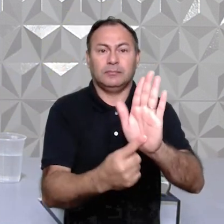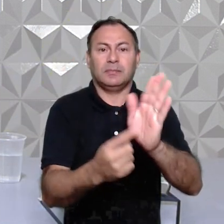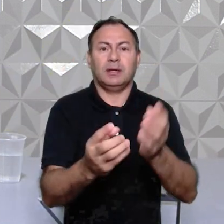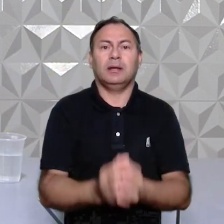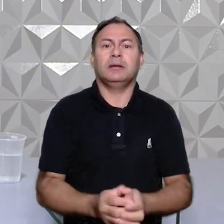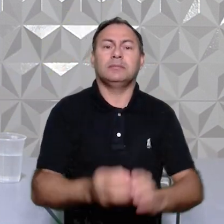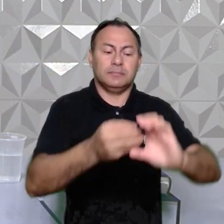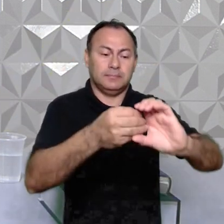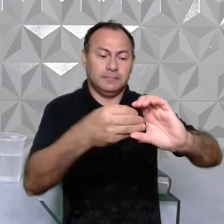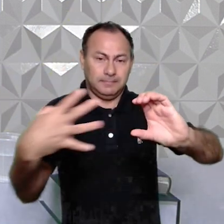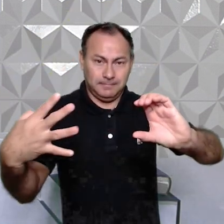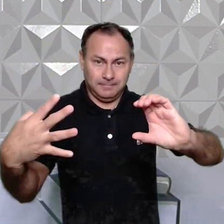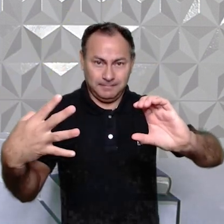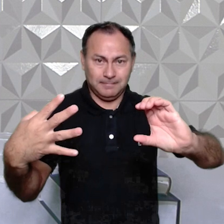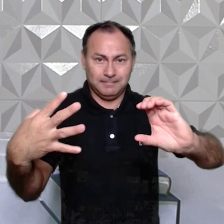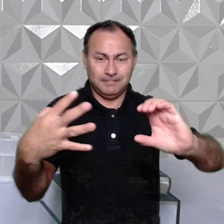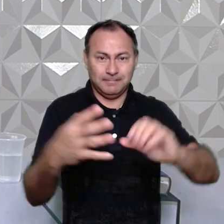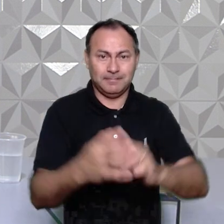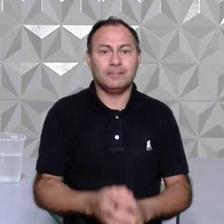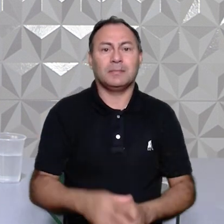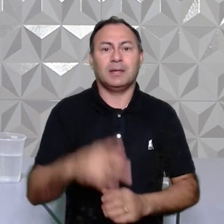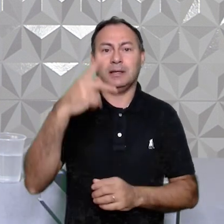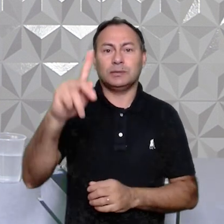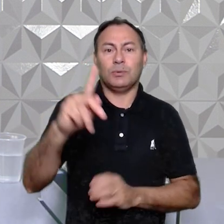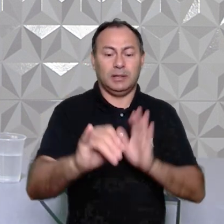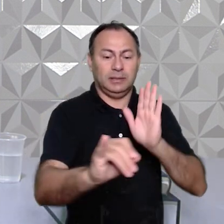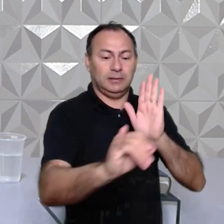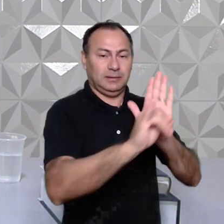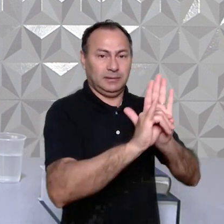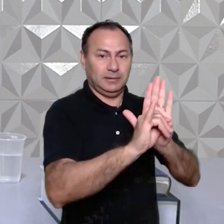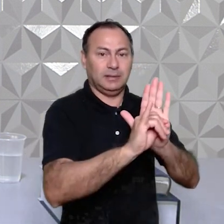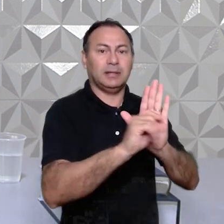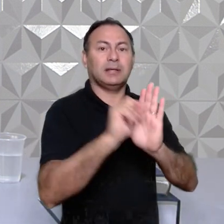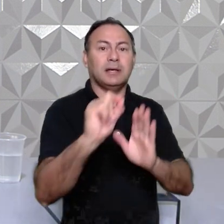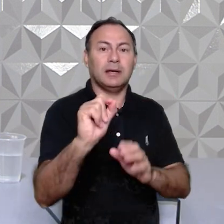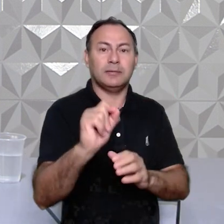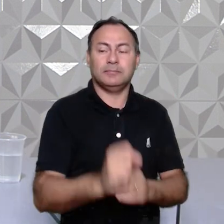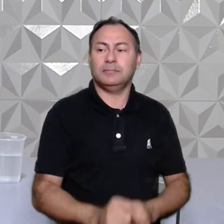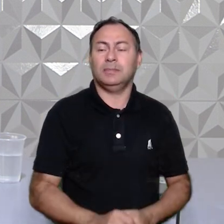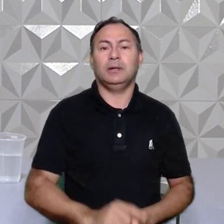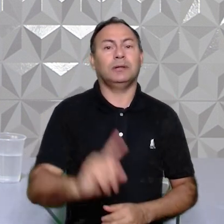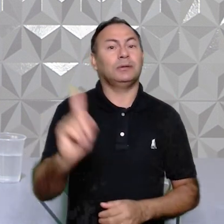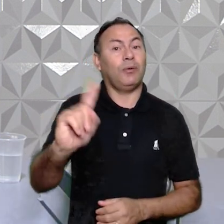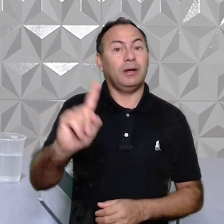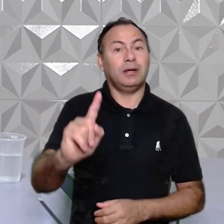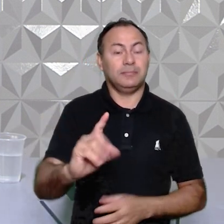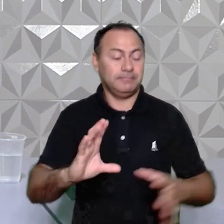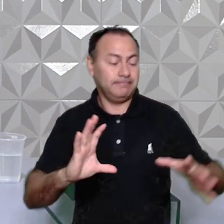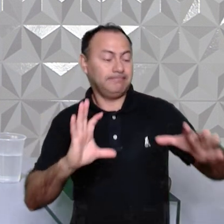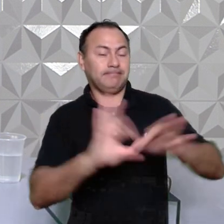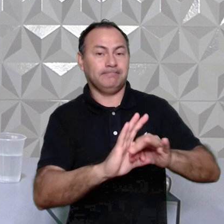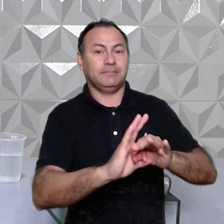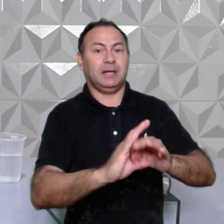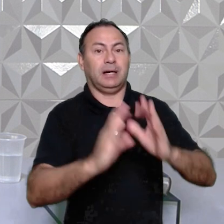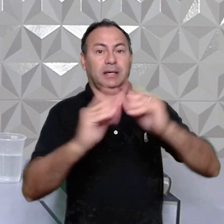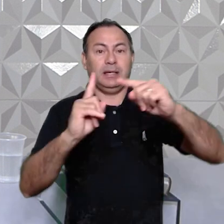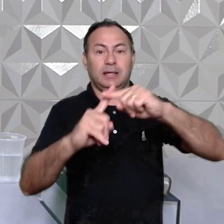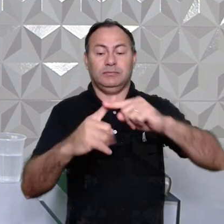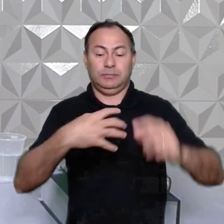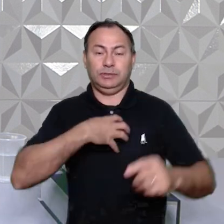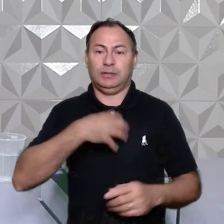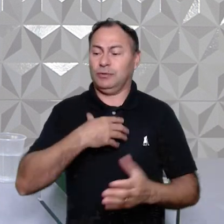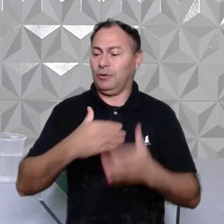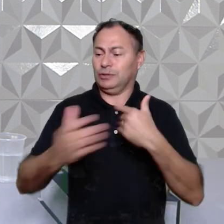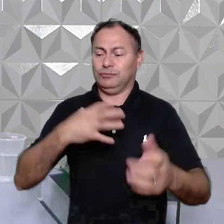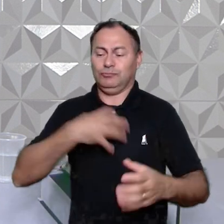essas características em sua identidade que não foram anexadas à Igreja de